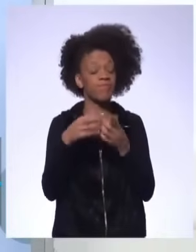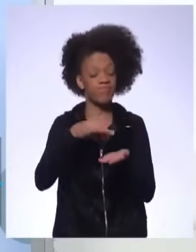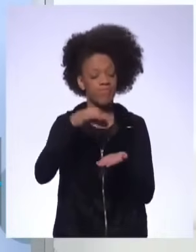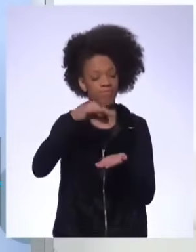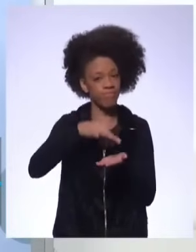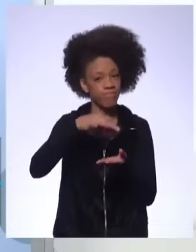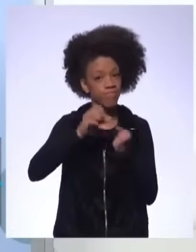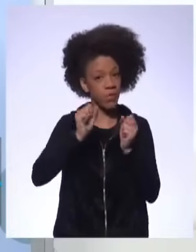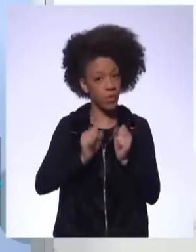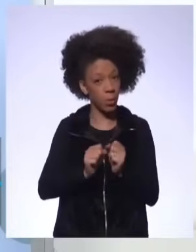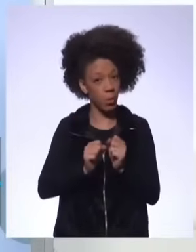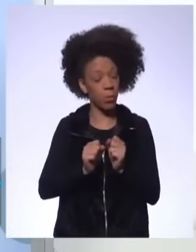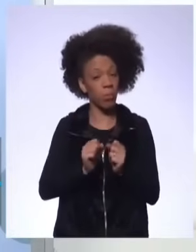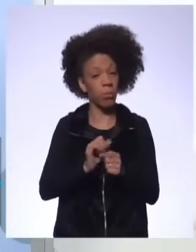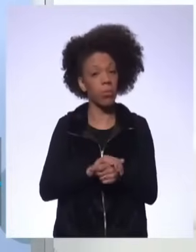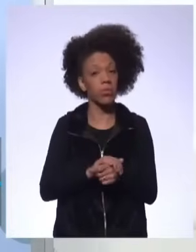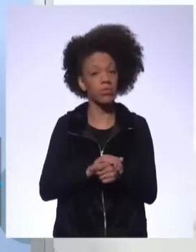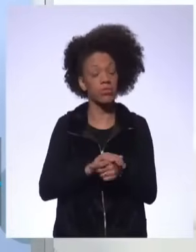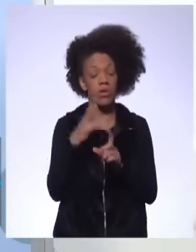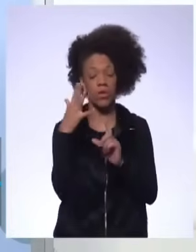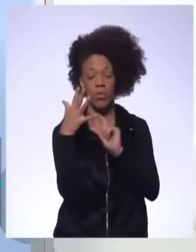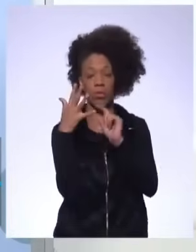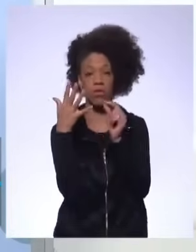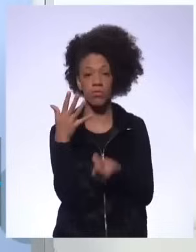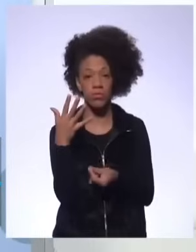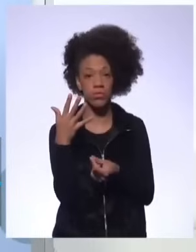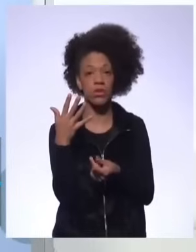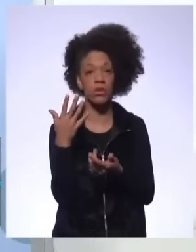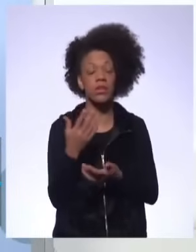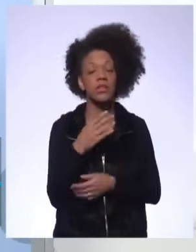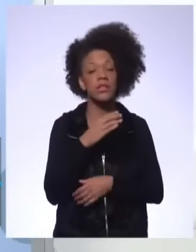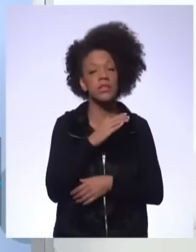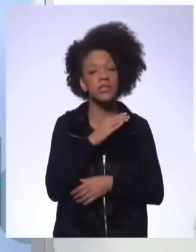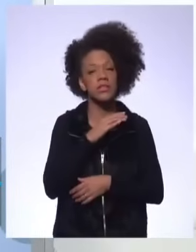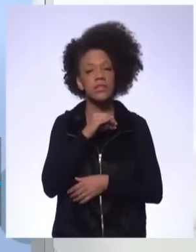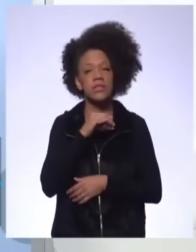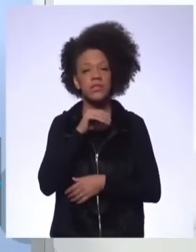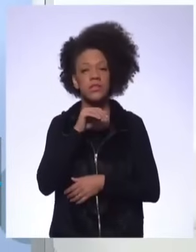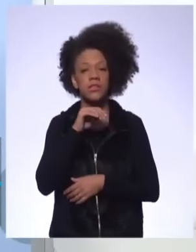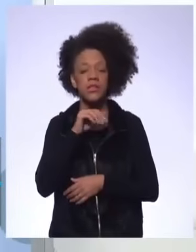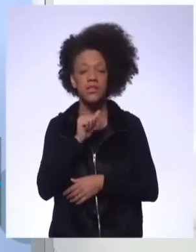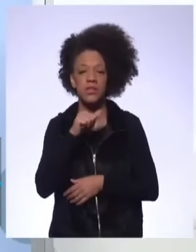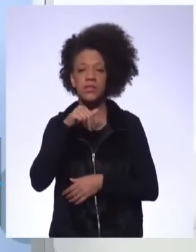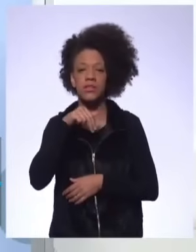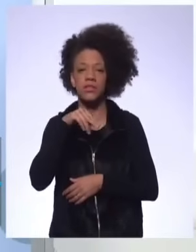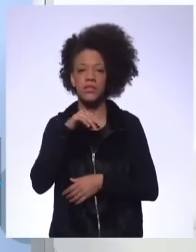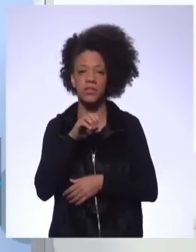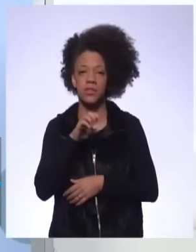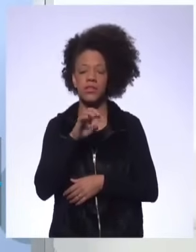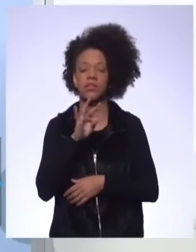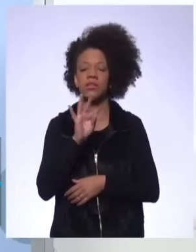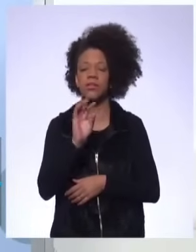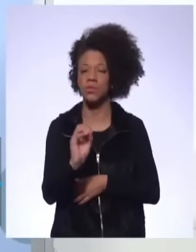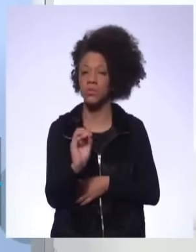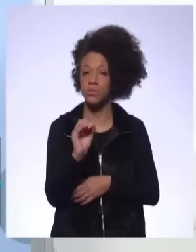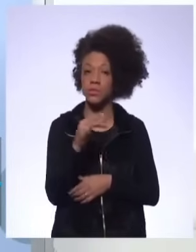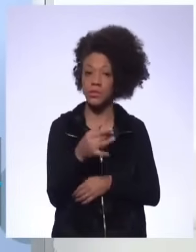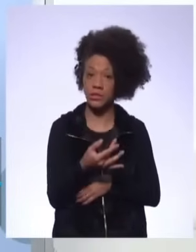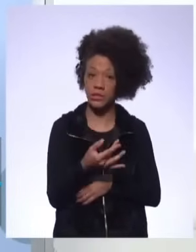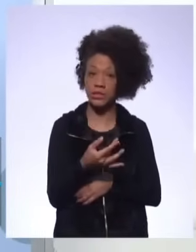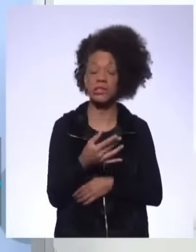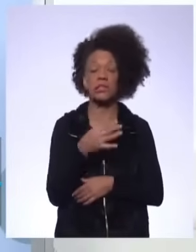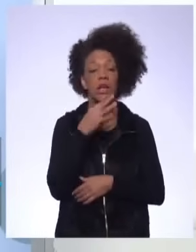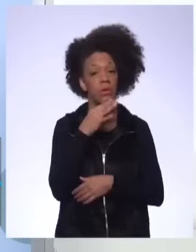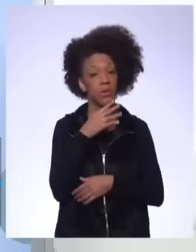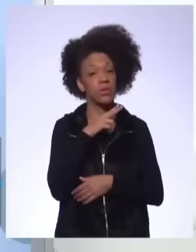uma grande quantidade, a folha pode ter uma grande quantidade de cianeto, que é veneno, tá? Então tem que se tomar muito cuidado, senão vai passar mal com o